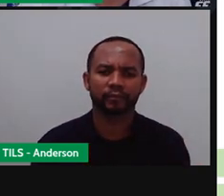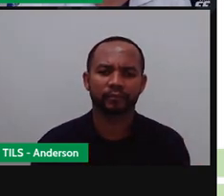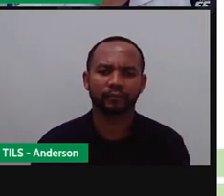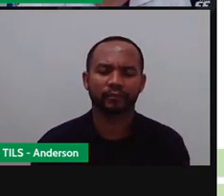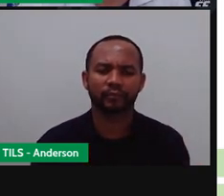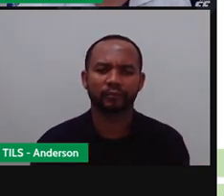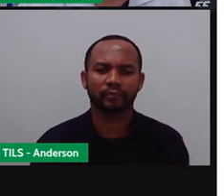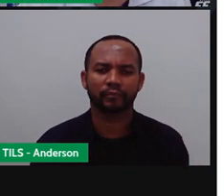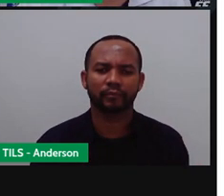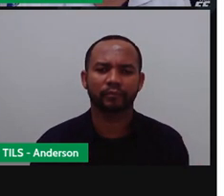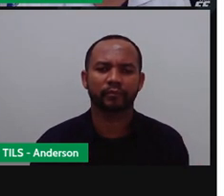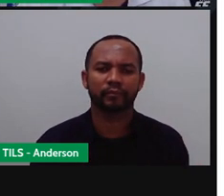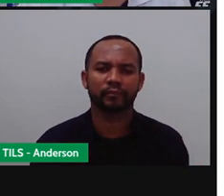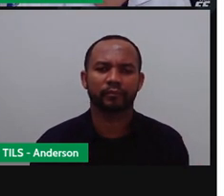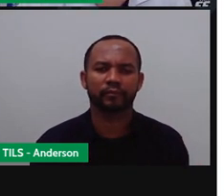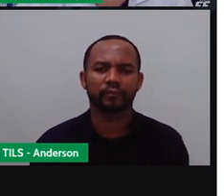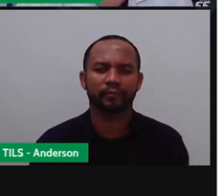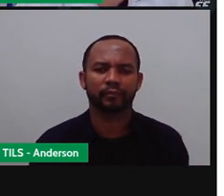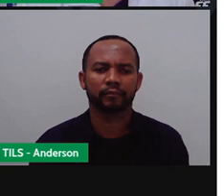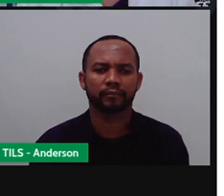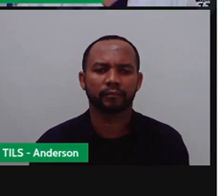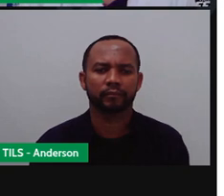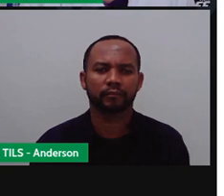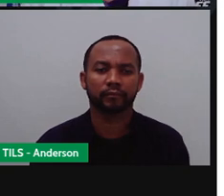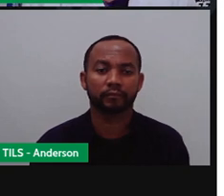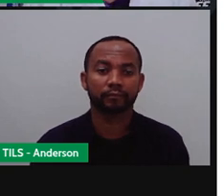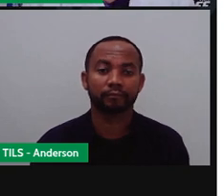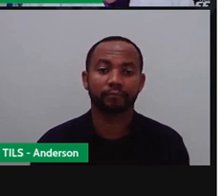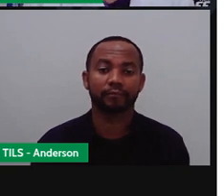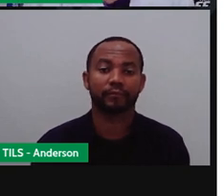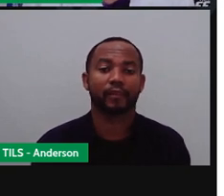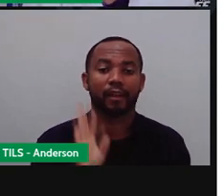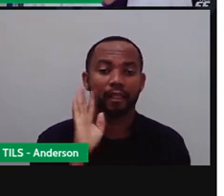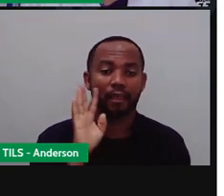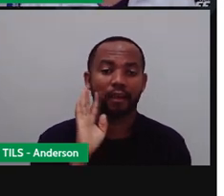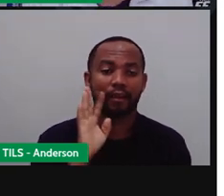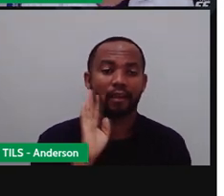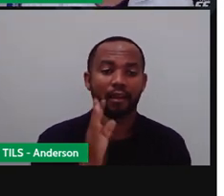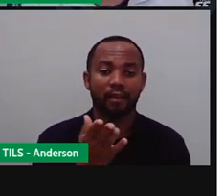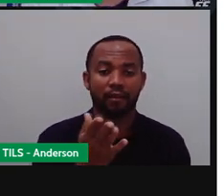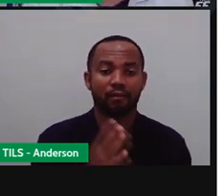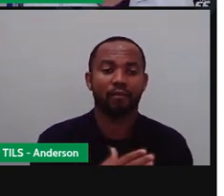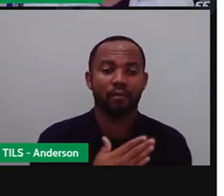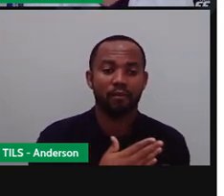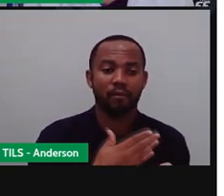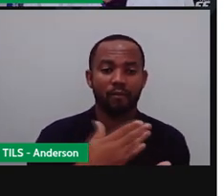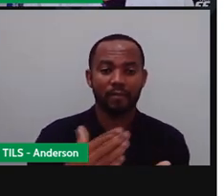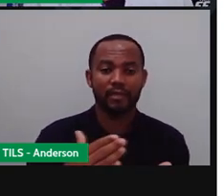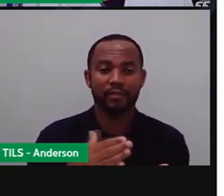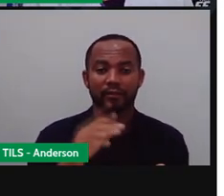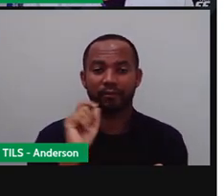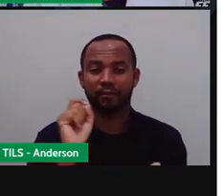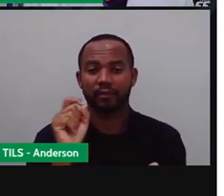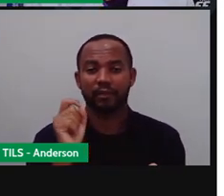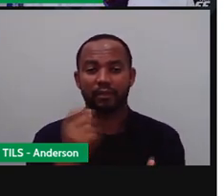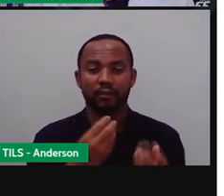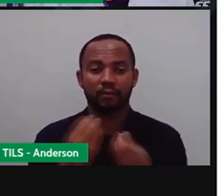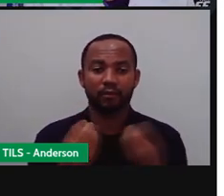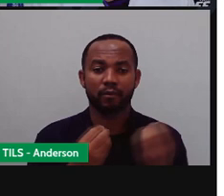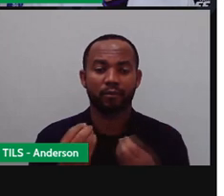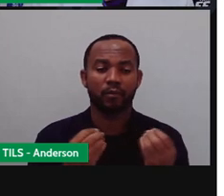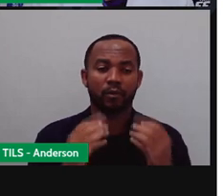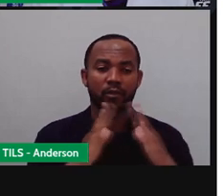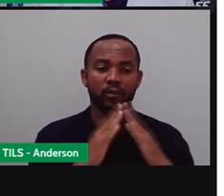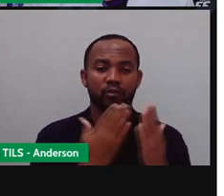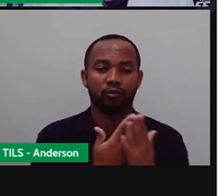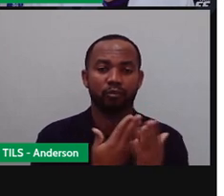para vocês, próxima lâmina. Uau, já começamos com vamos produzir. Pois é, nossa aula aqui